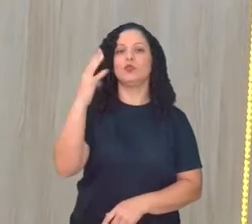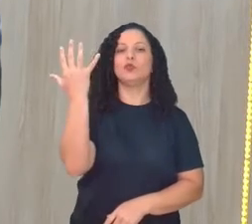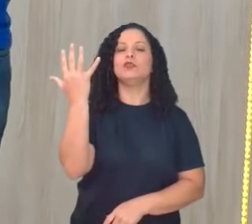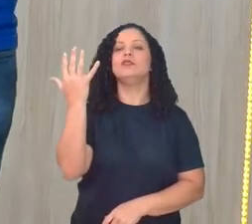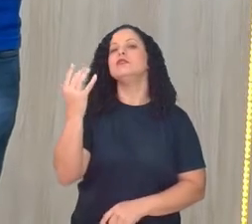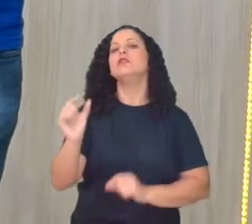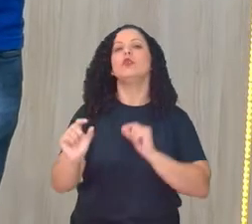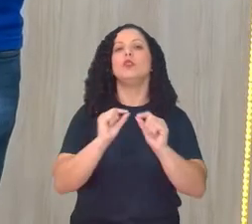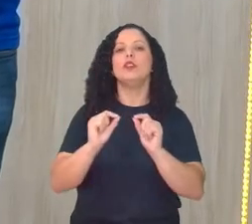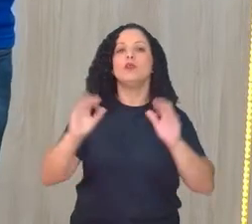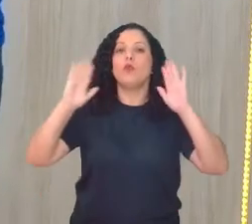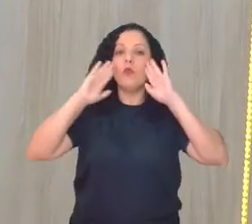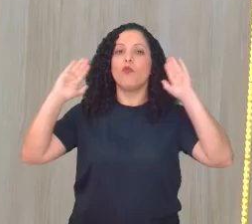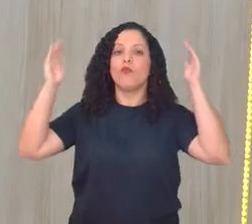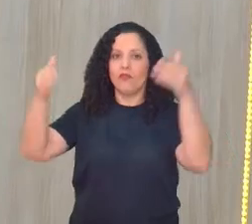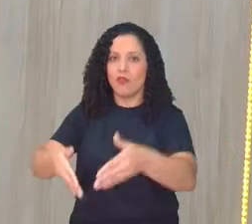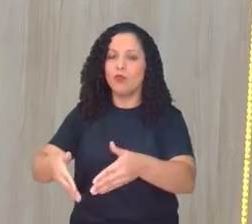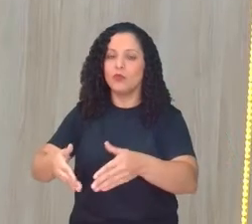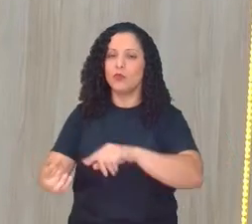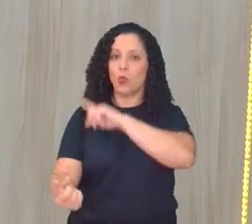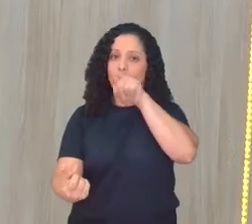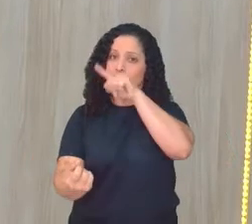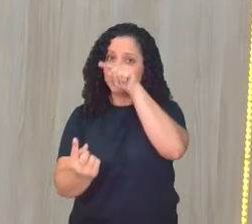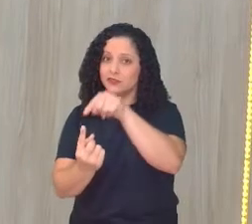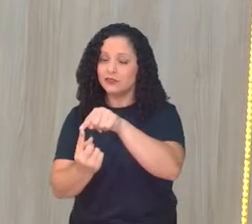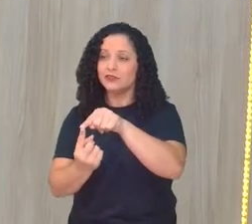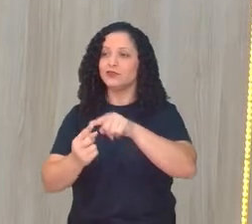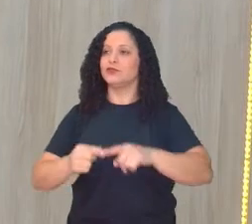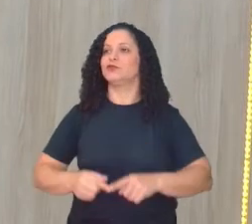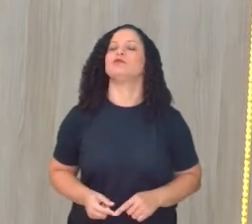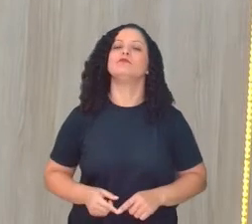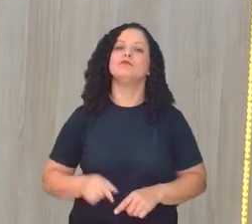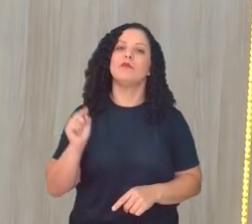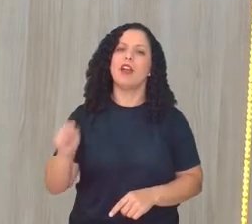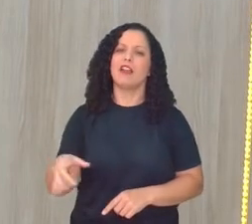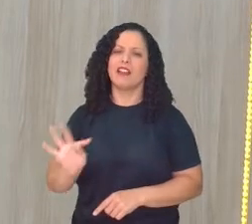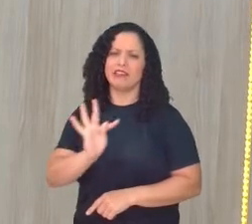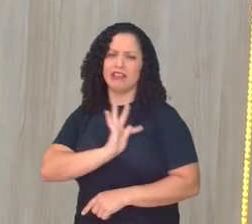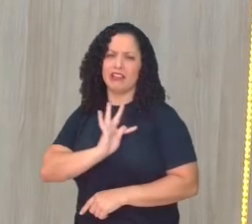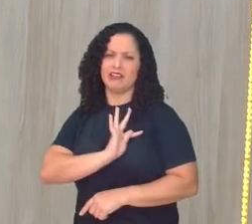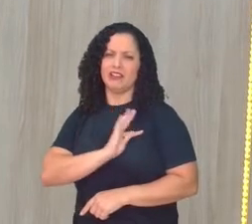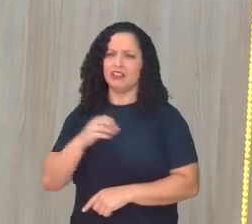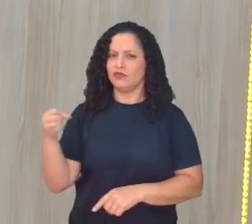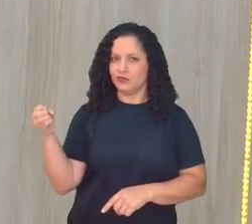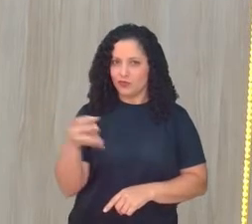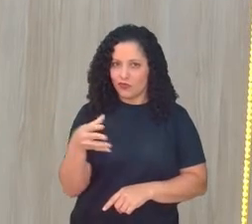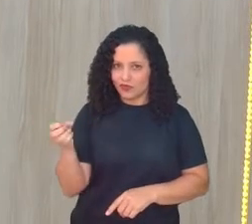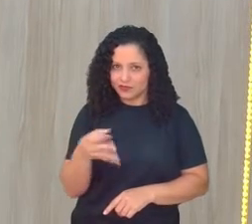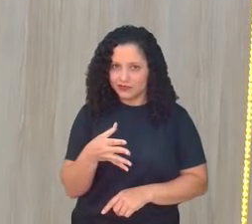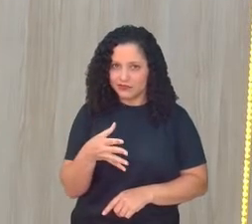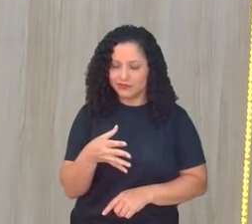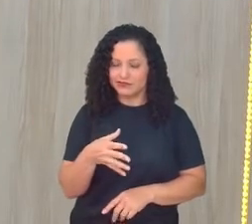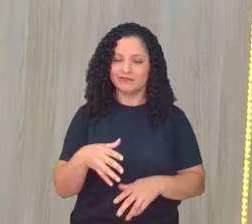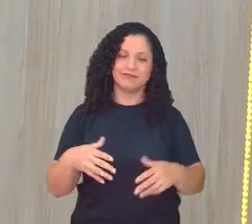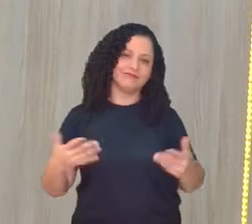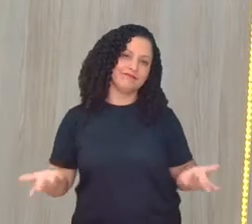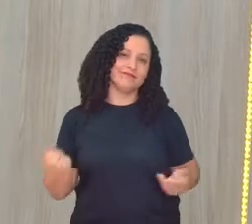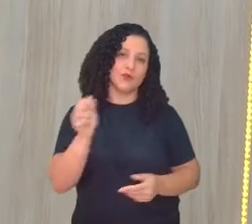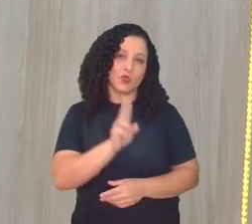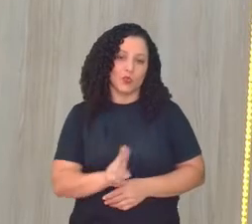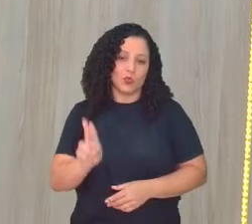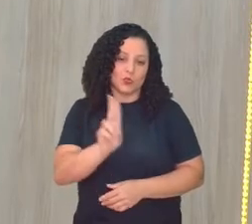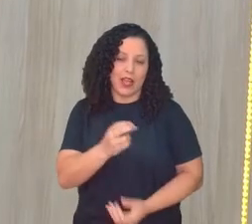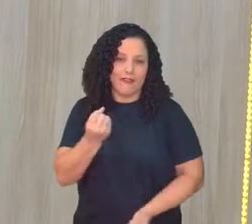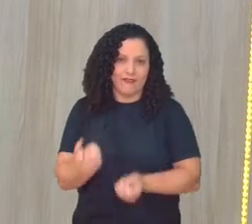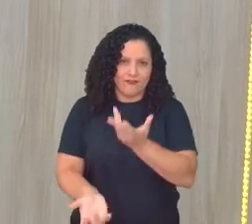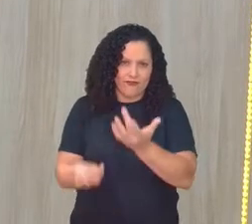um determinado fim. Então, ó, é uma técnica, será que é moderna? Acho que não, né? A gente utilizar o fogo, né?